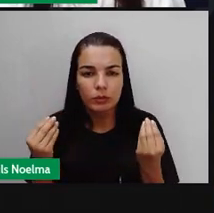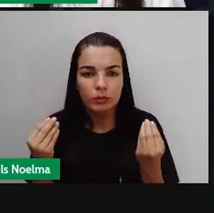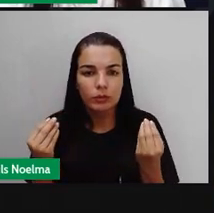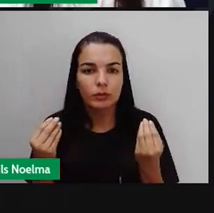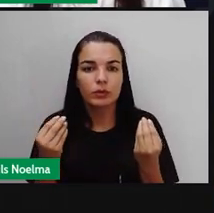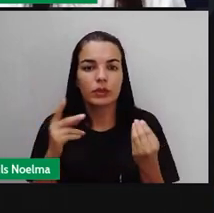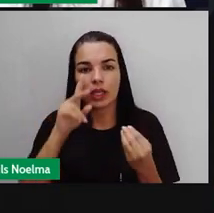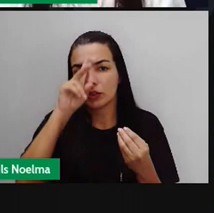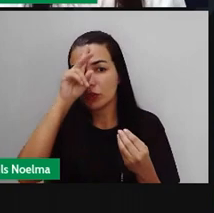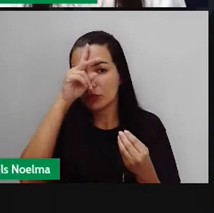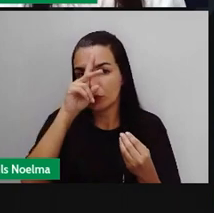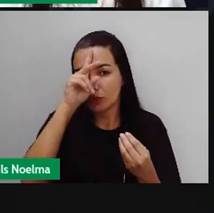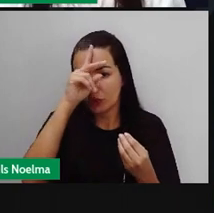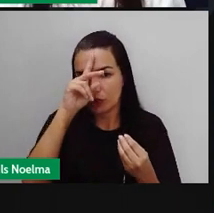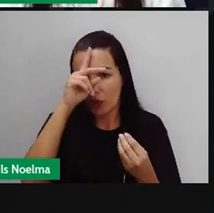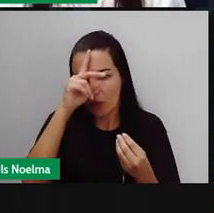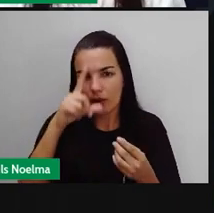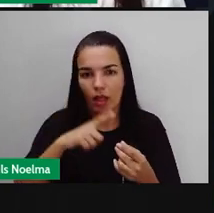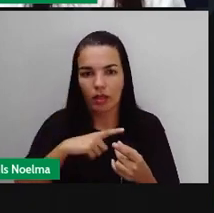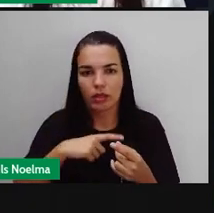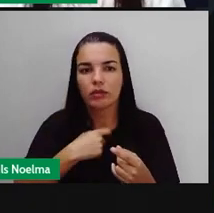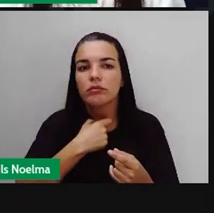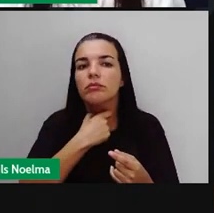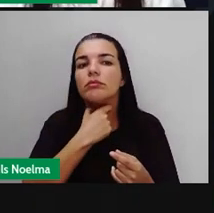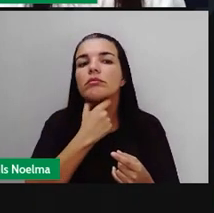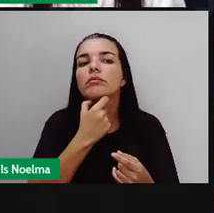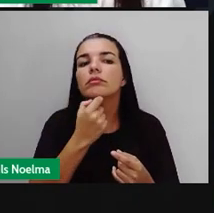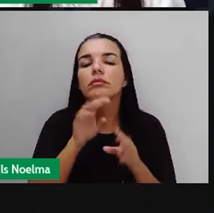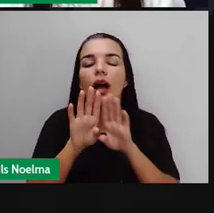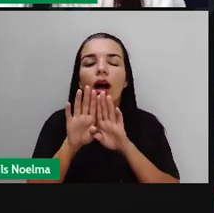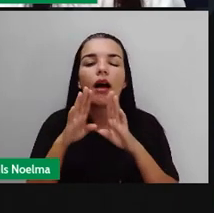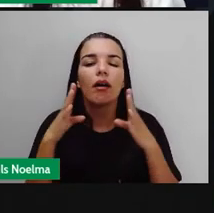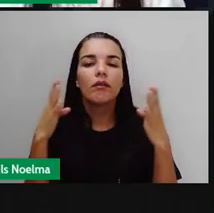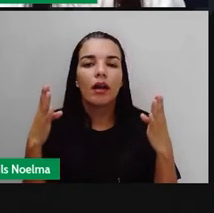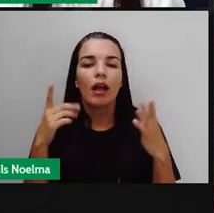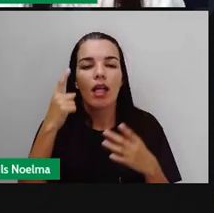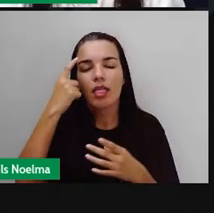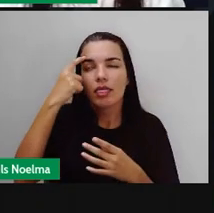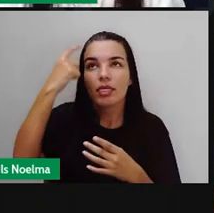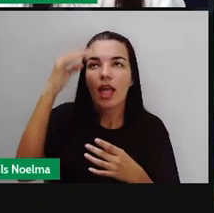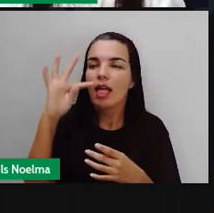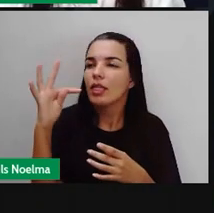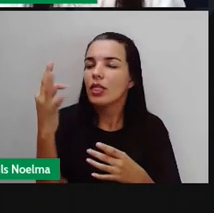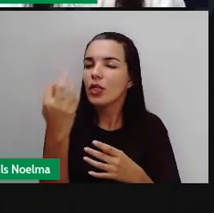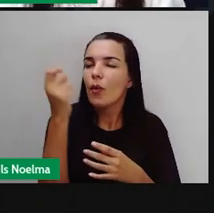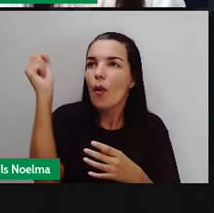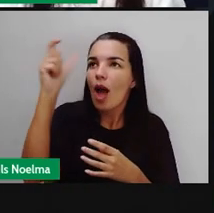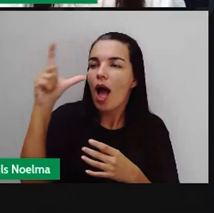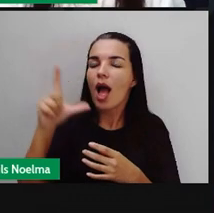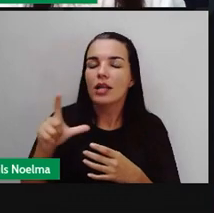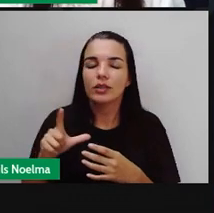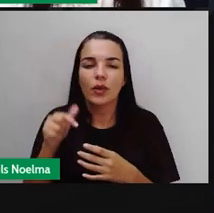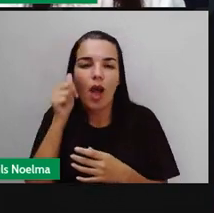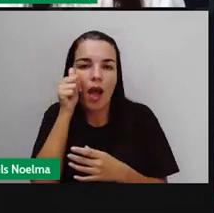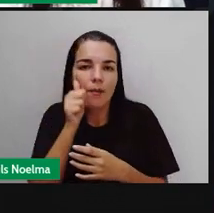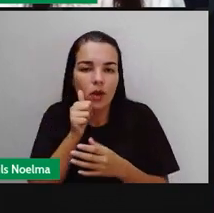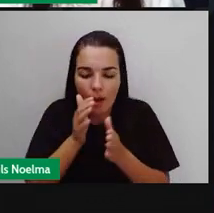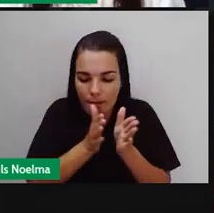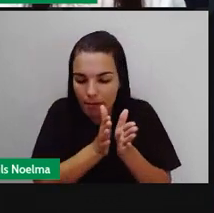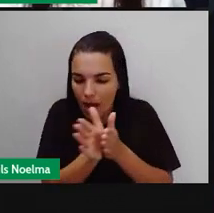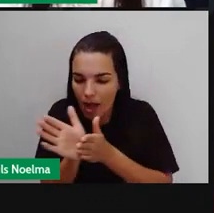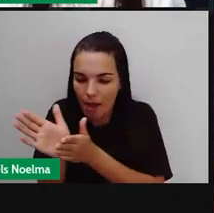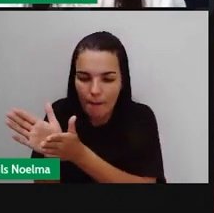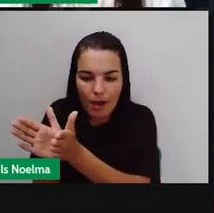Gargantas Abertas e Os Escritos para Crianças, Uma Ideia Toda Azul e 12 Reis, e A Moça do Labirinto de